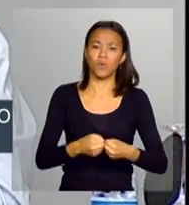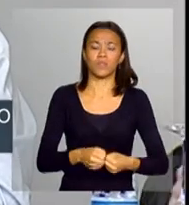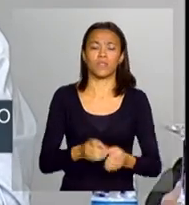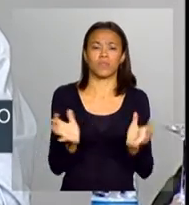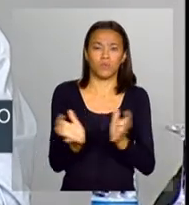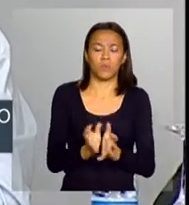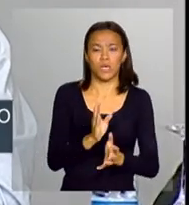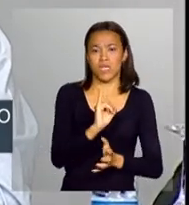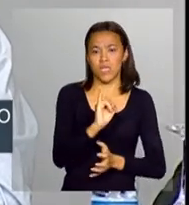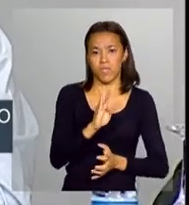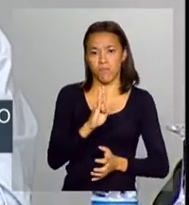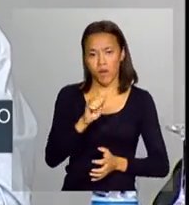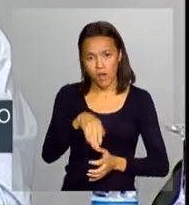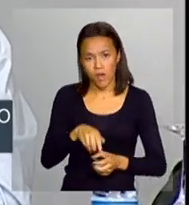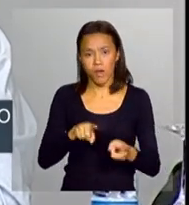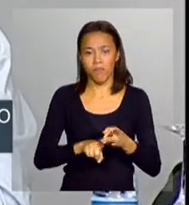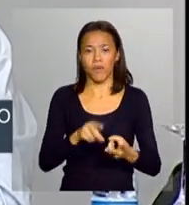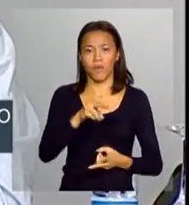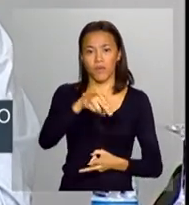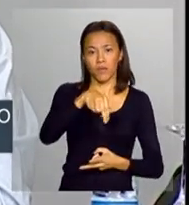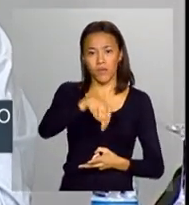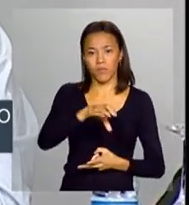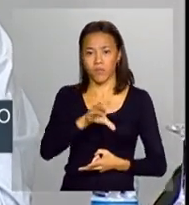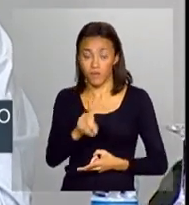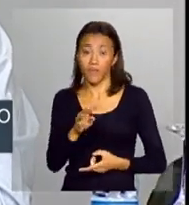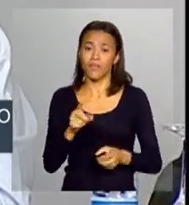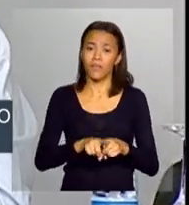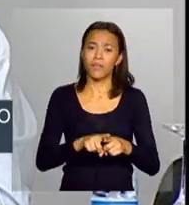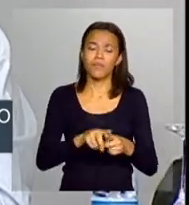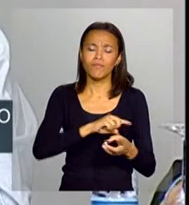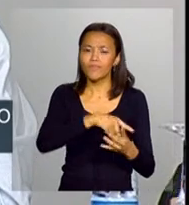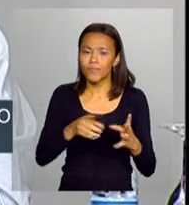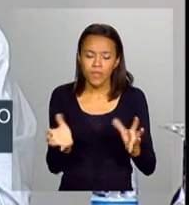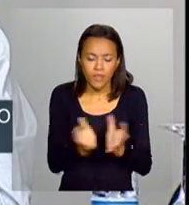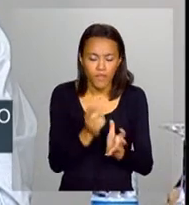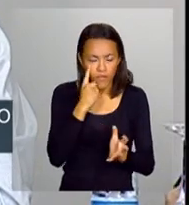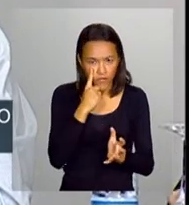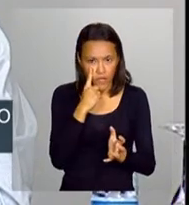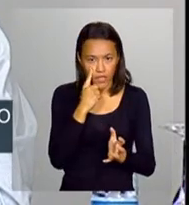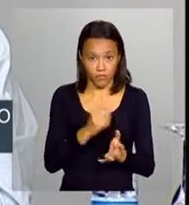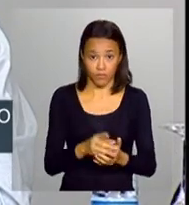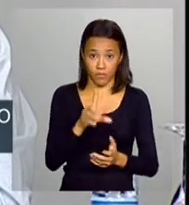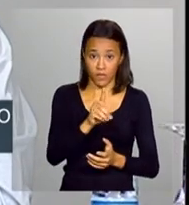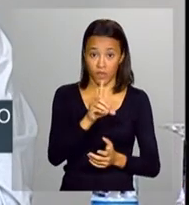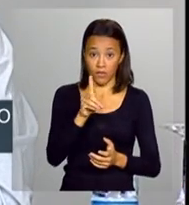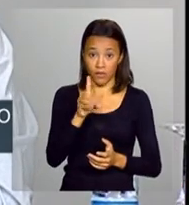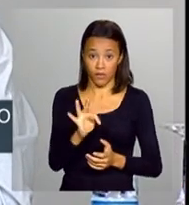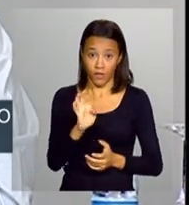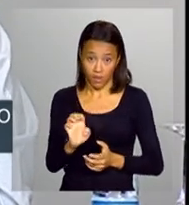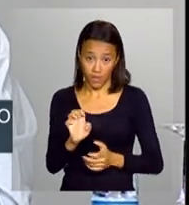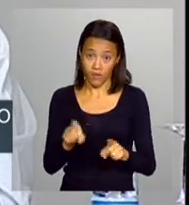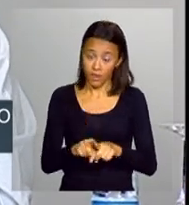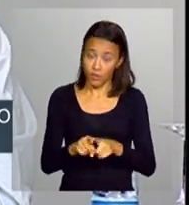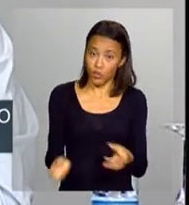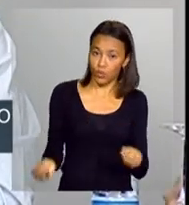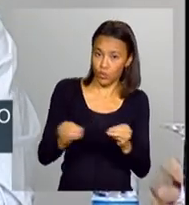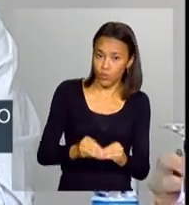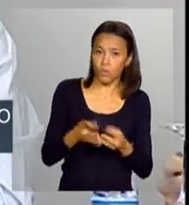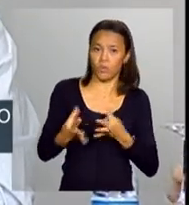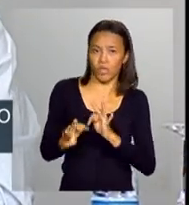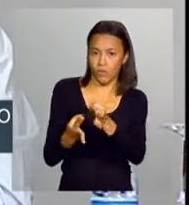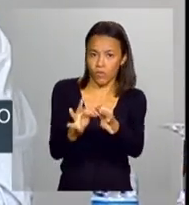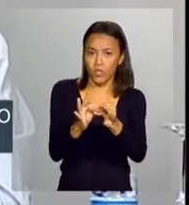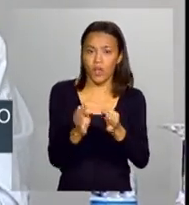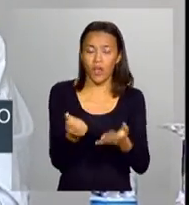governo, MCT, MMA, de aprimorarmos isso que é a geração de dados do DETER, tá? E as tecnologias associadas,